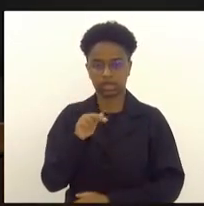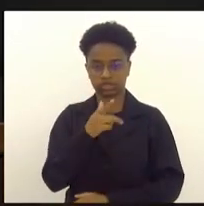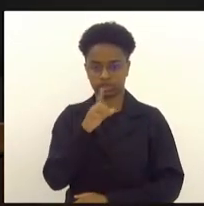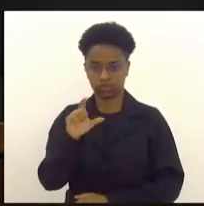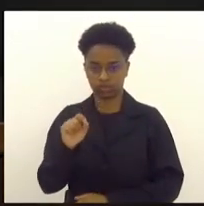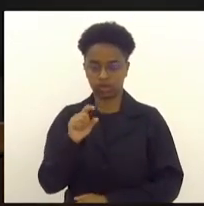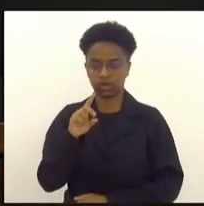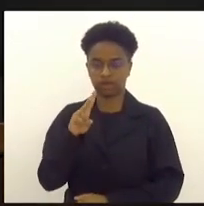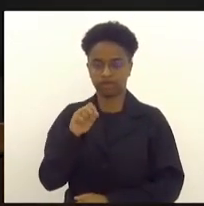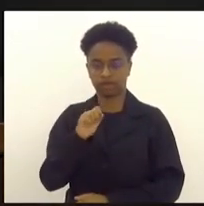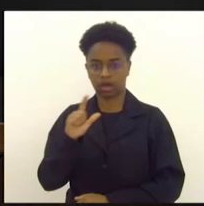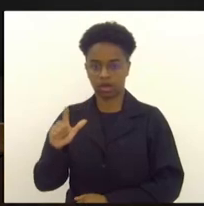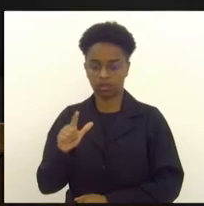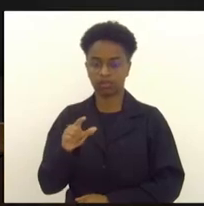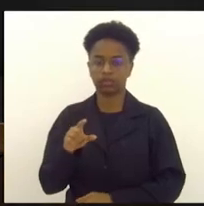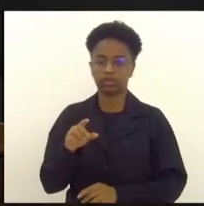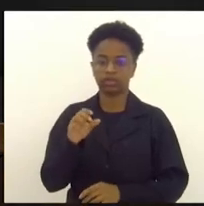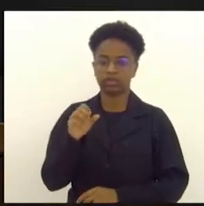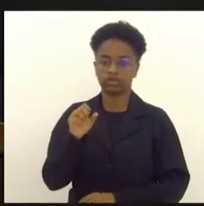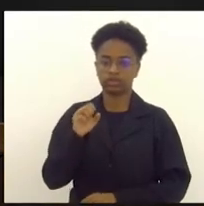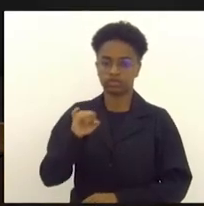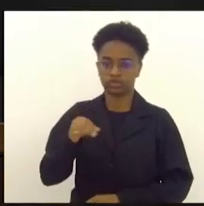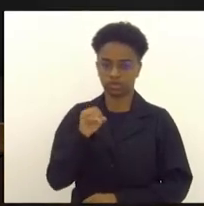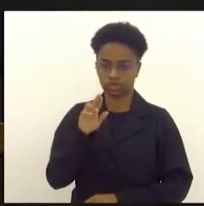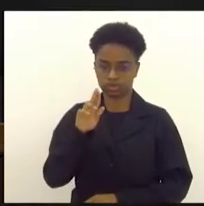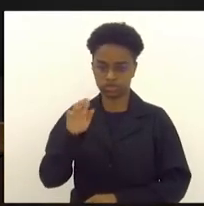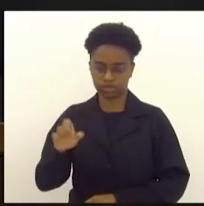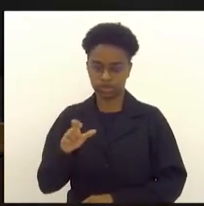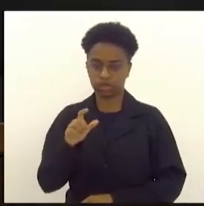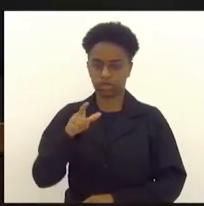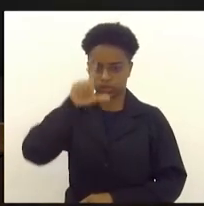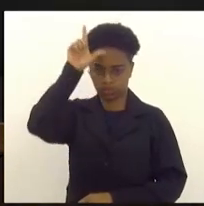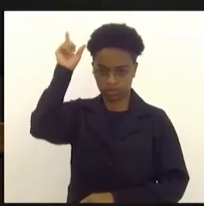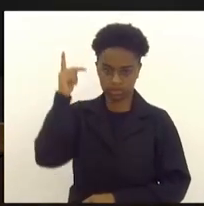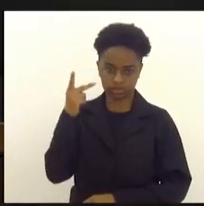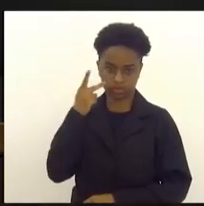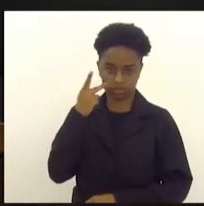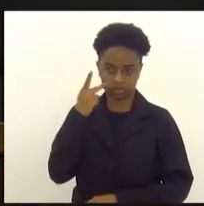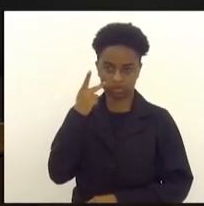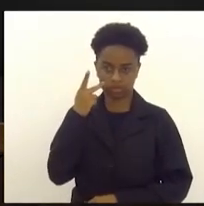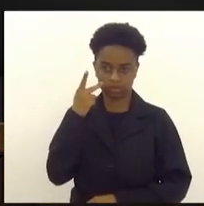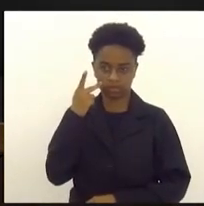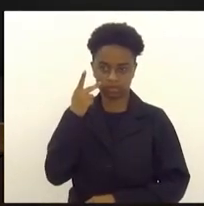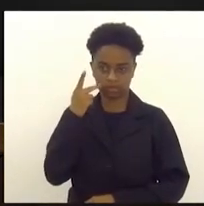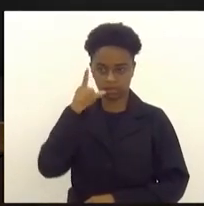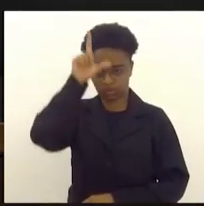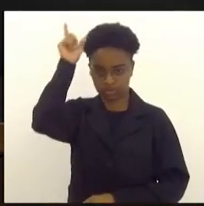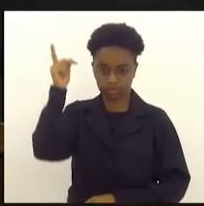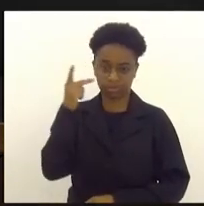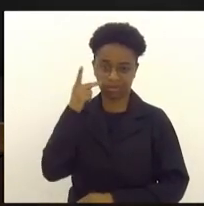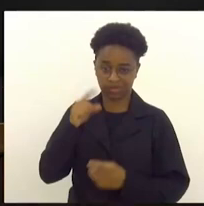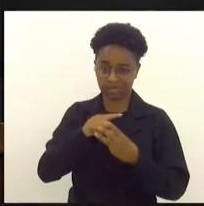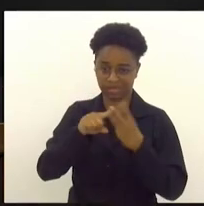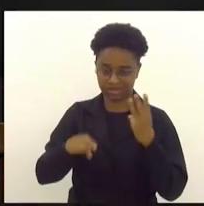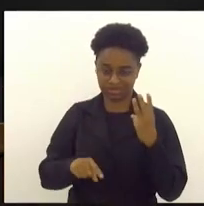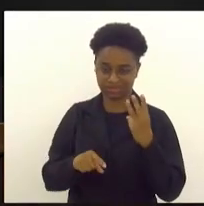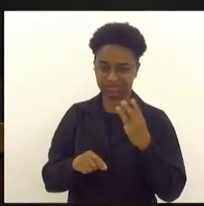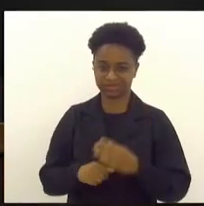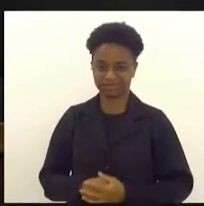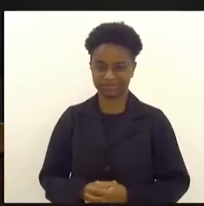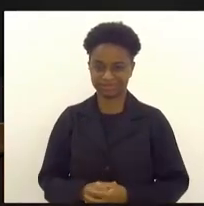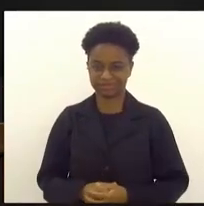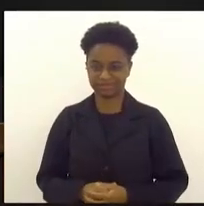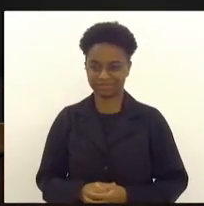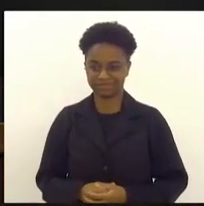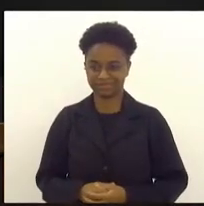Valdecir da Saúde Jorge Felipe Neto Luiz Paulo Luiz Paulo e Luiz Paulo elevado ao cubo